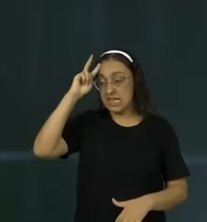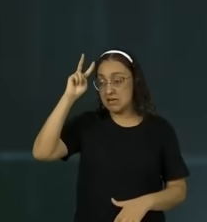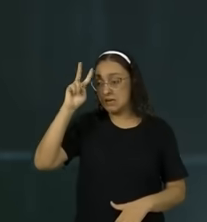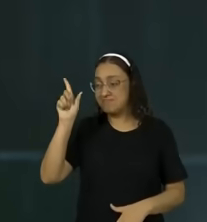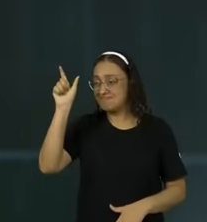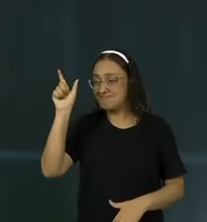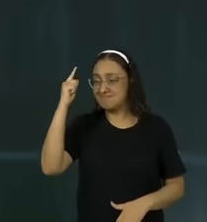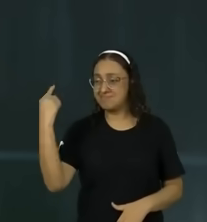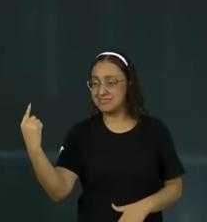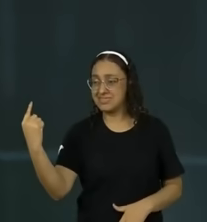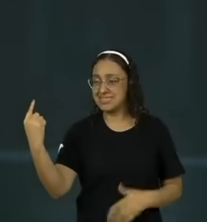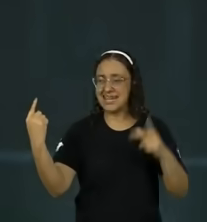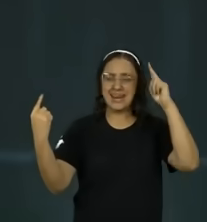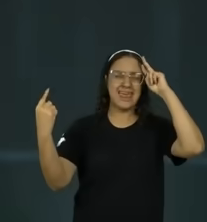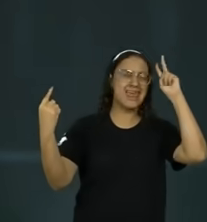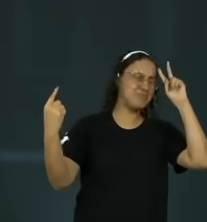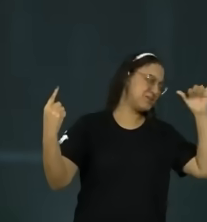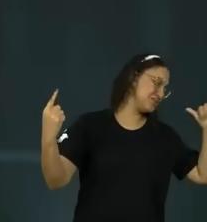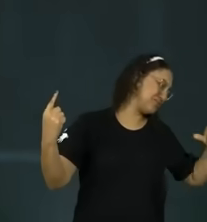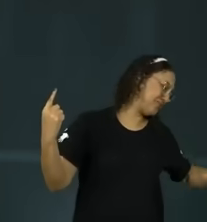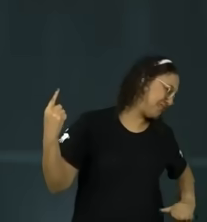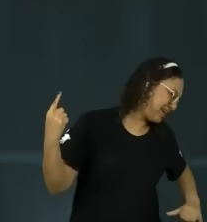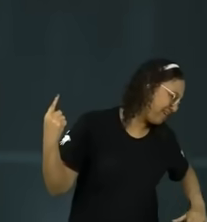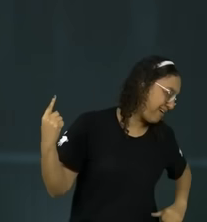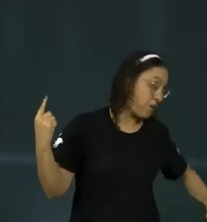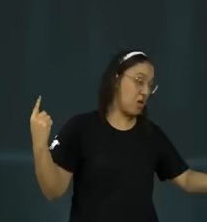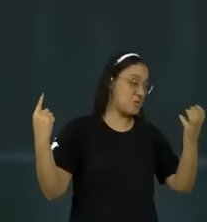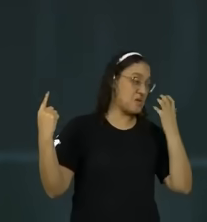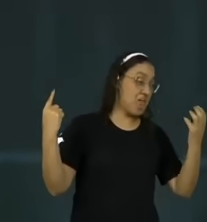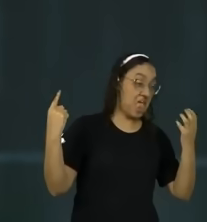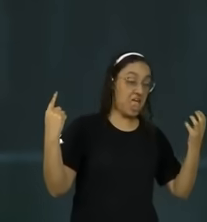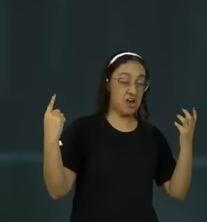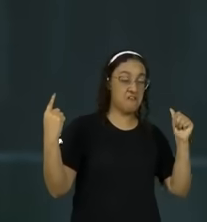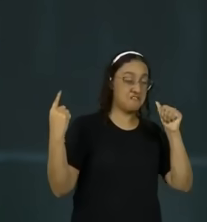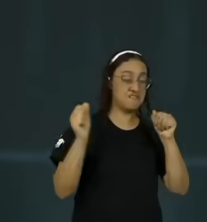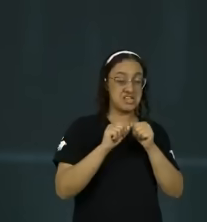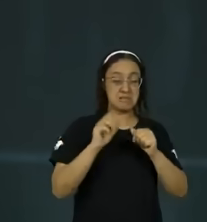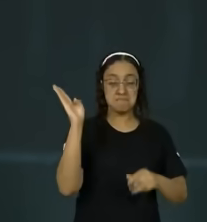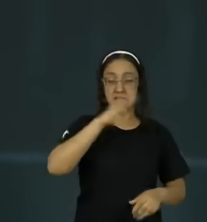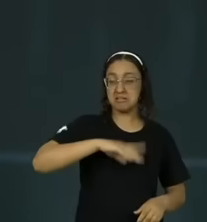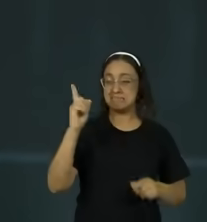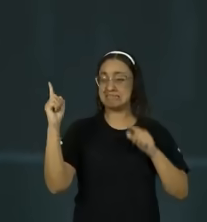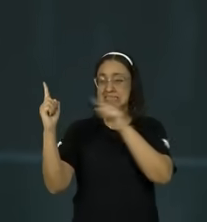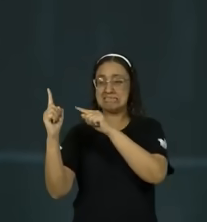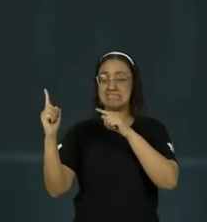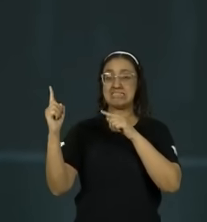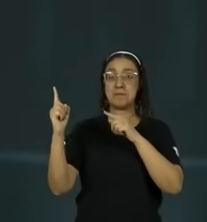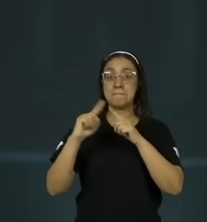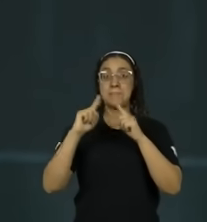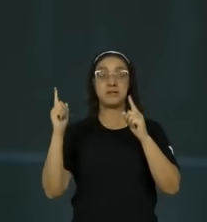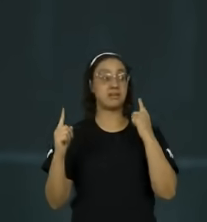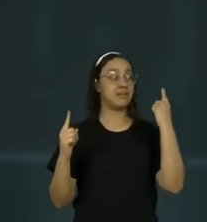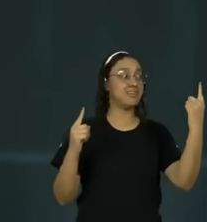graça. De um lado eu tenho minhas mãos doidas para se encher de sangue. E do outro lado eu tenho uma vontade enorme de